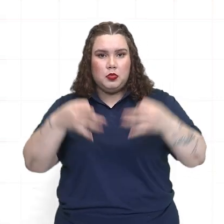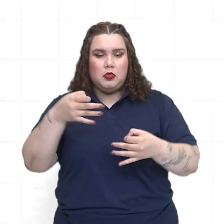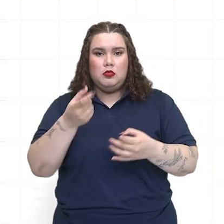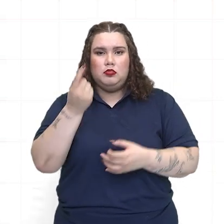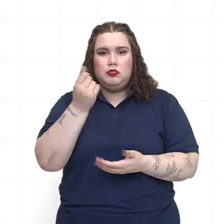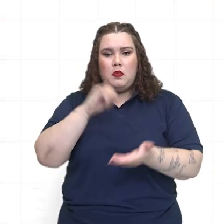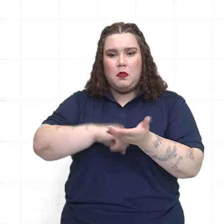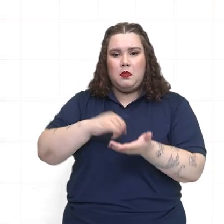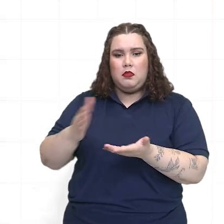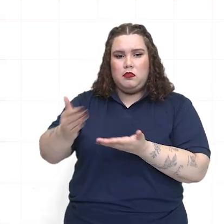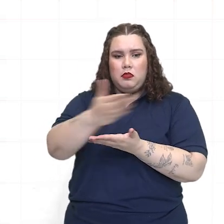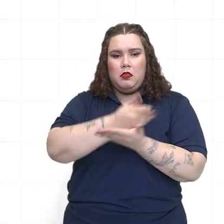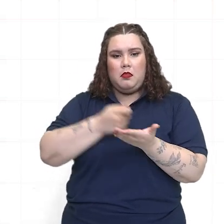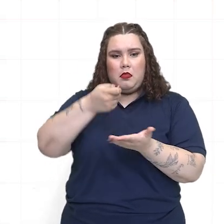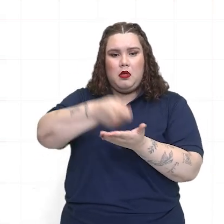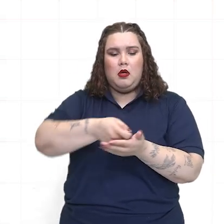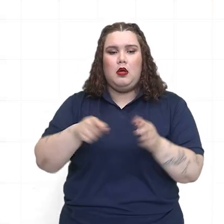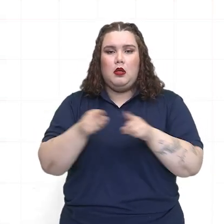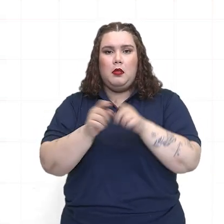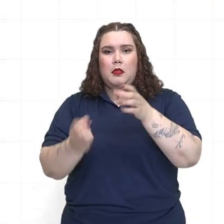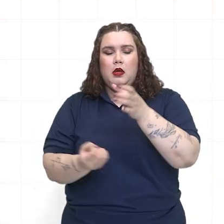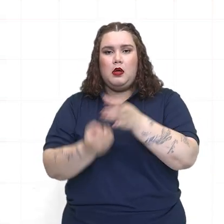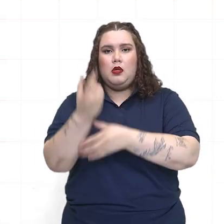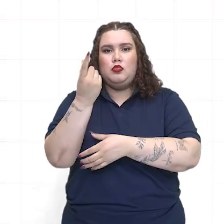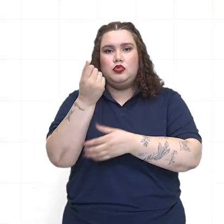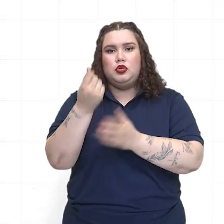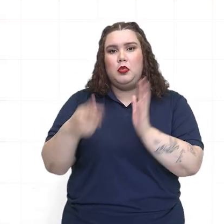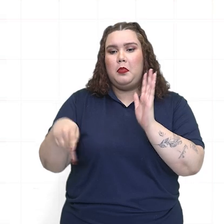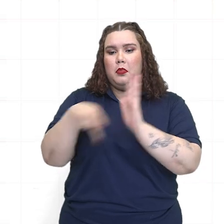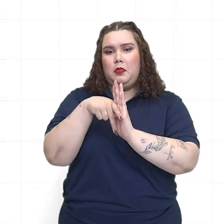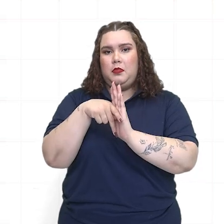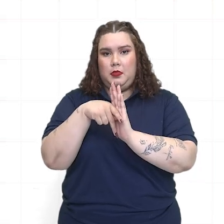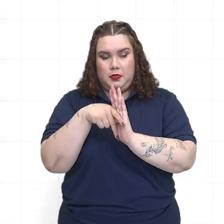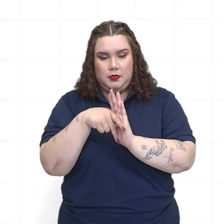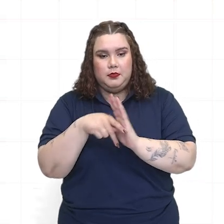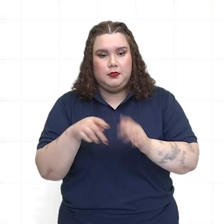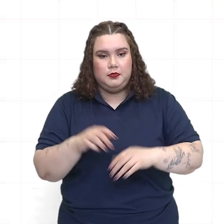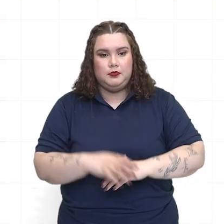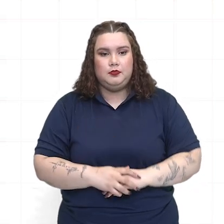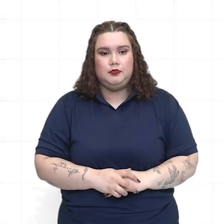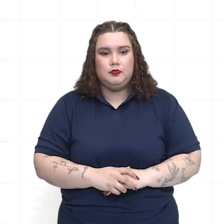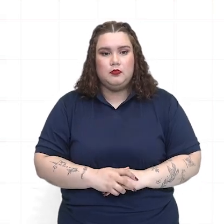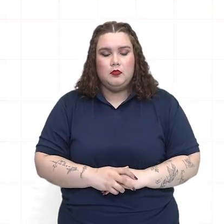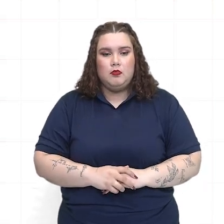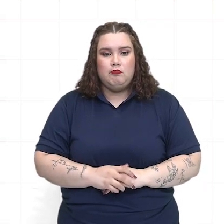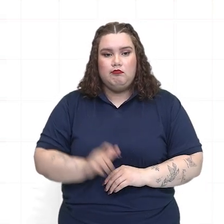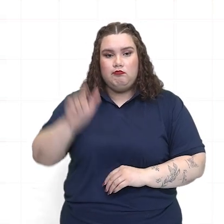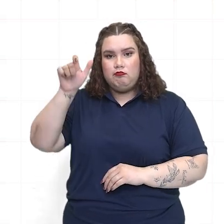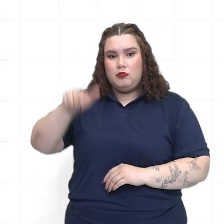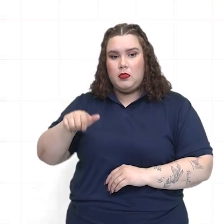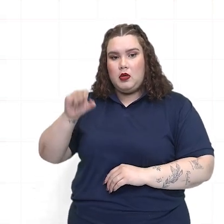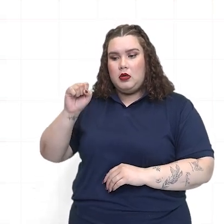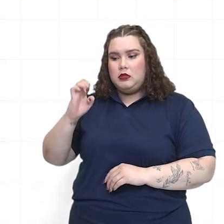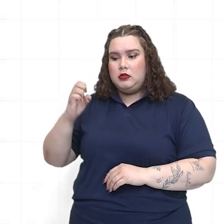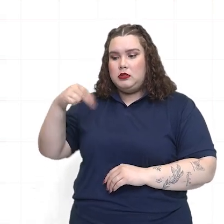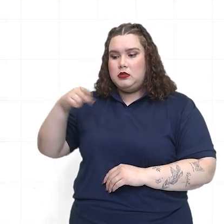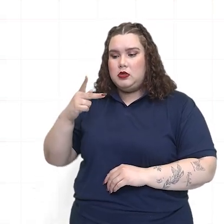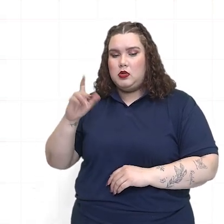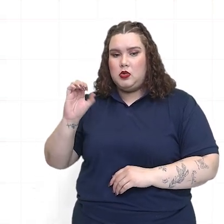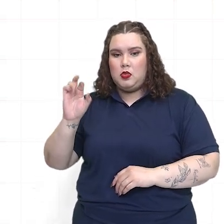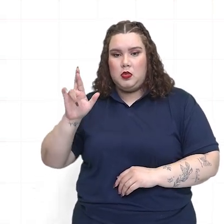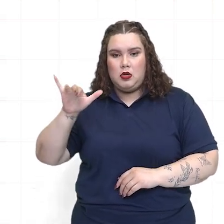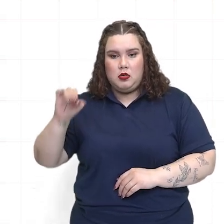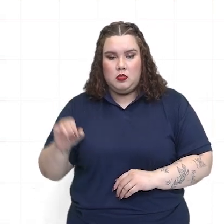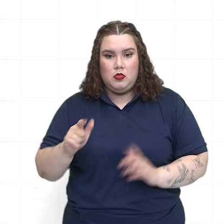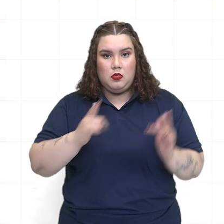julgamento, cobrança de impostos e até mesmo a emissão de moeda própria. O senhorio, né, dentro